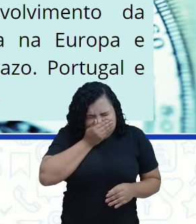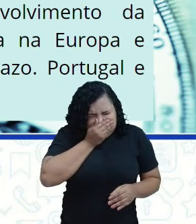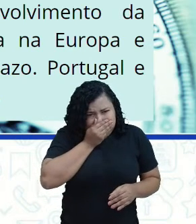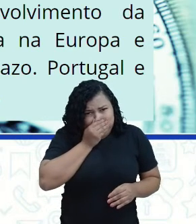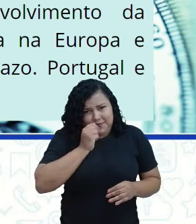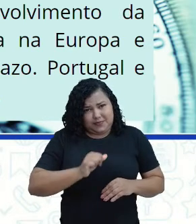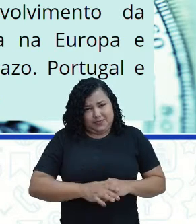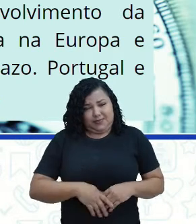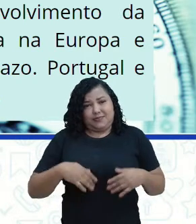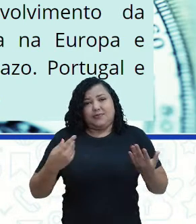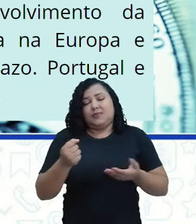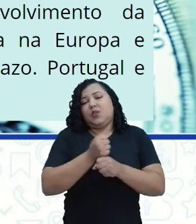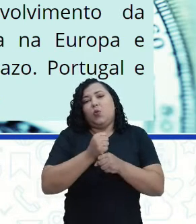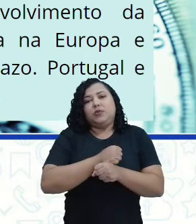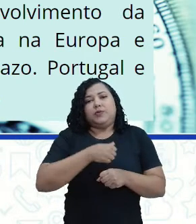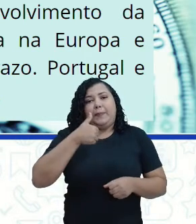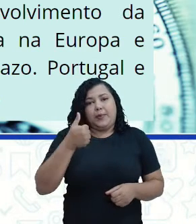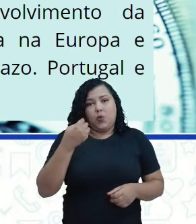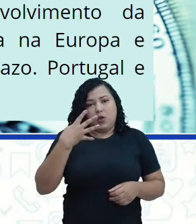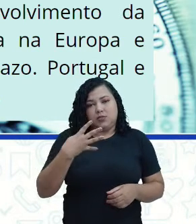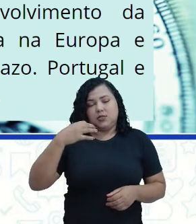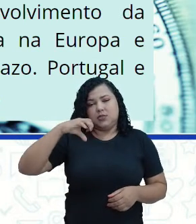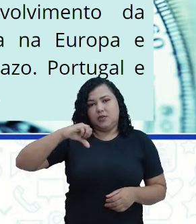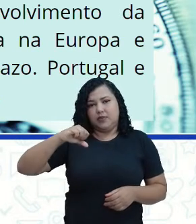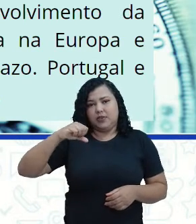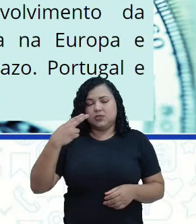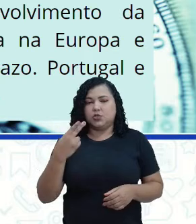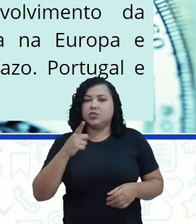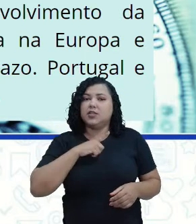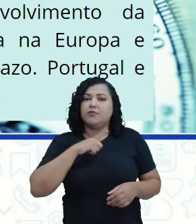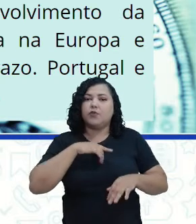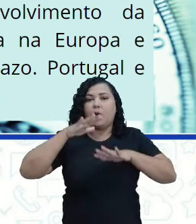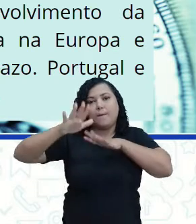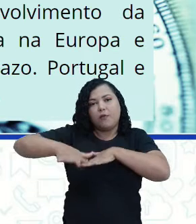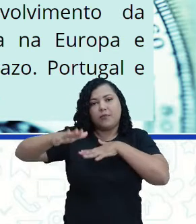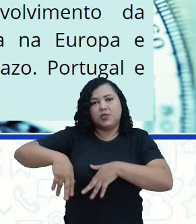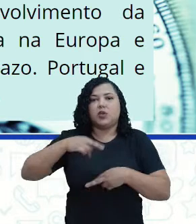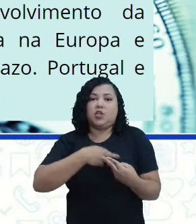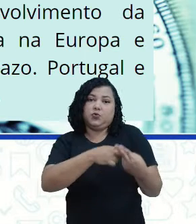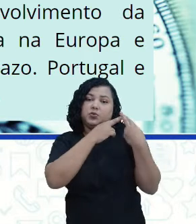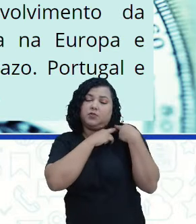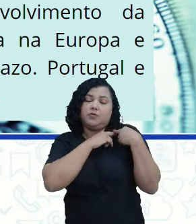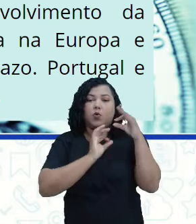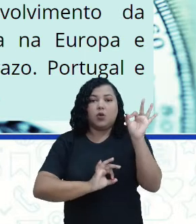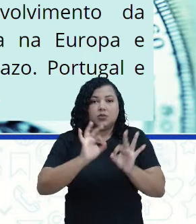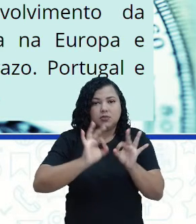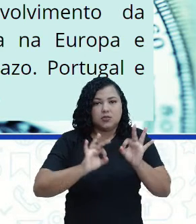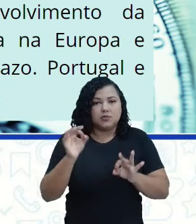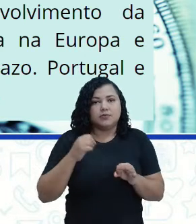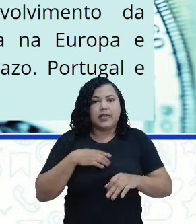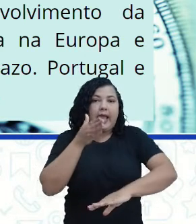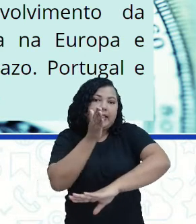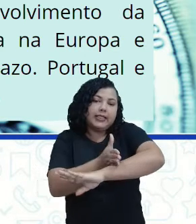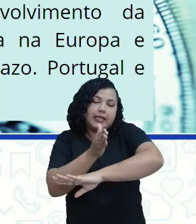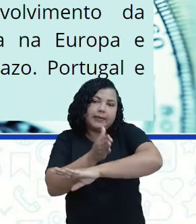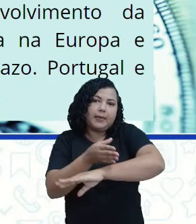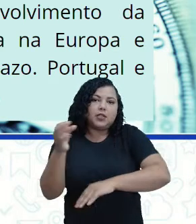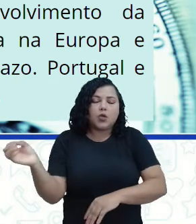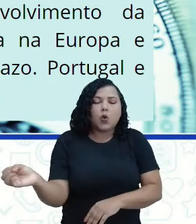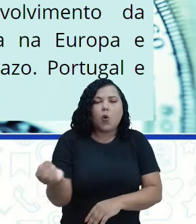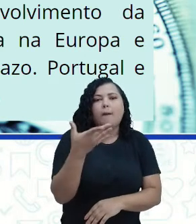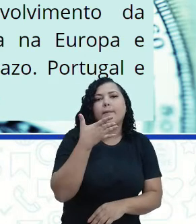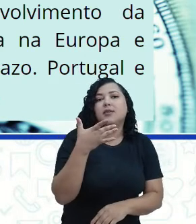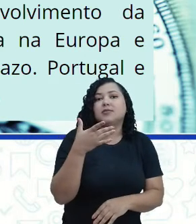como um evento responsável por consolidar o fim da Idade Média e dar início à